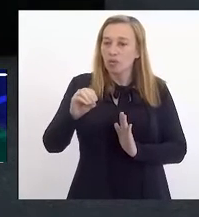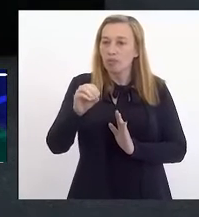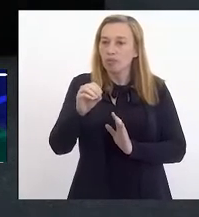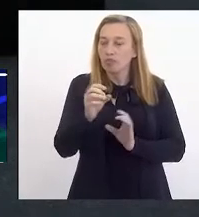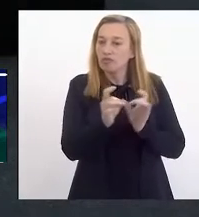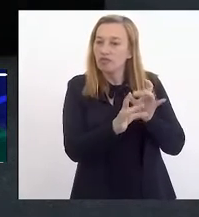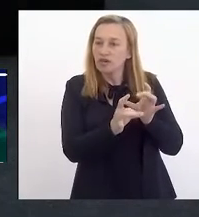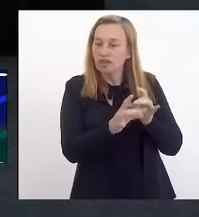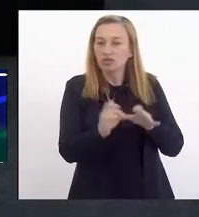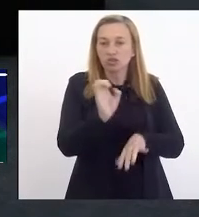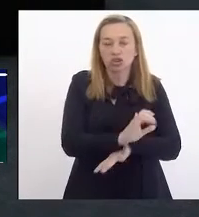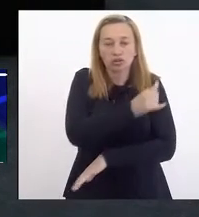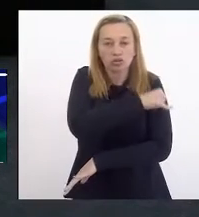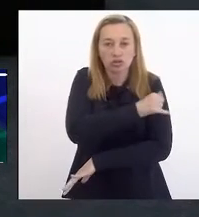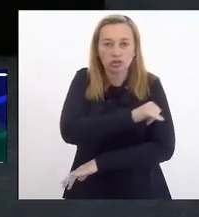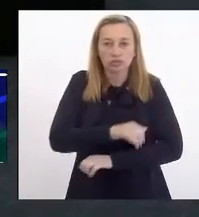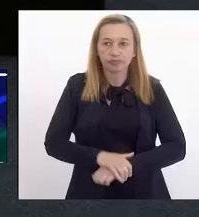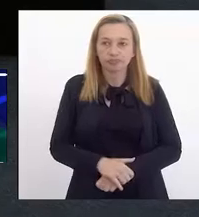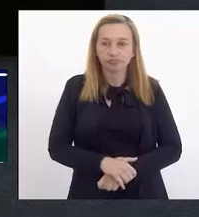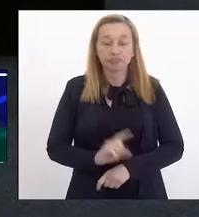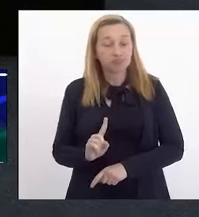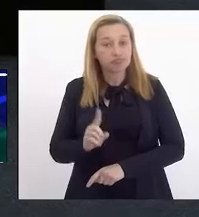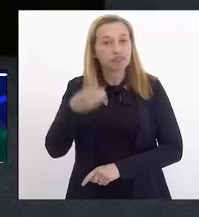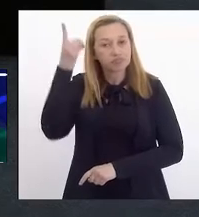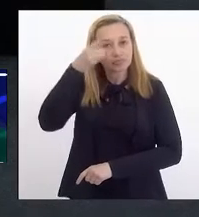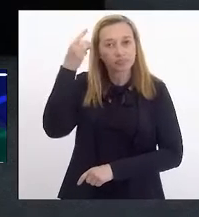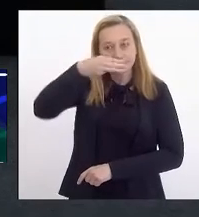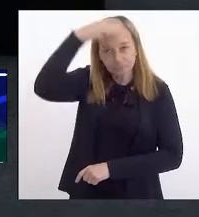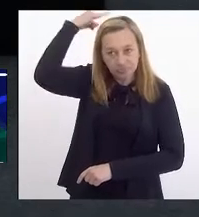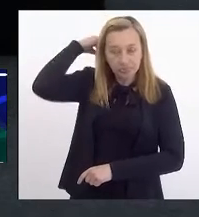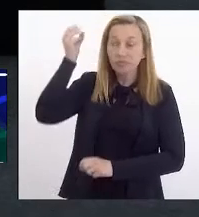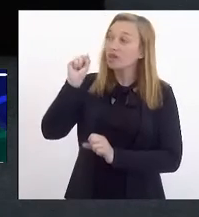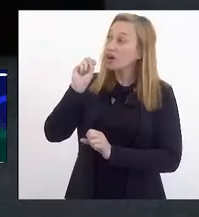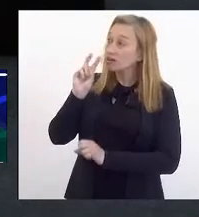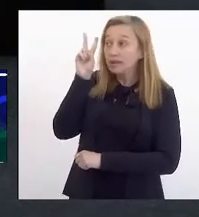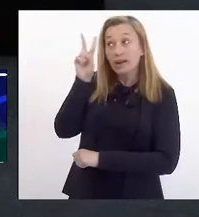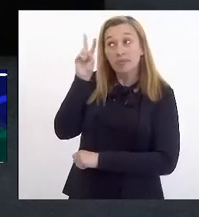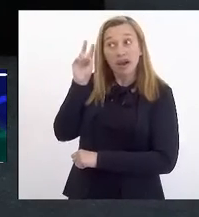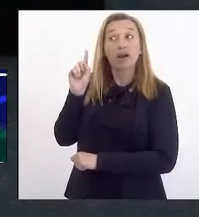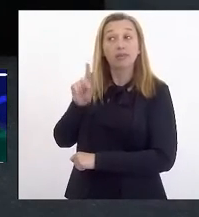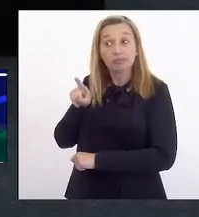no âmbito do Estado do Rio de Janeiro. Deputado Márcio Pacheco, há de lembrar,